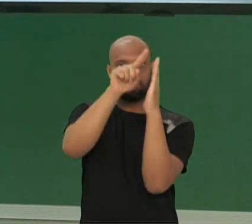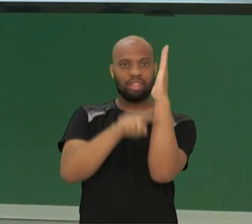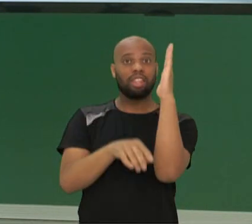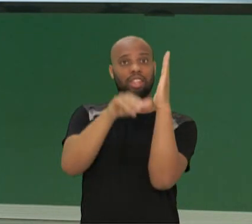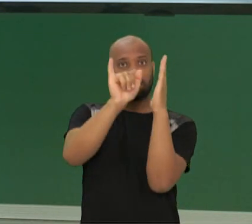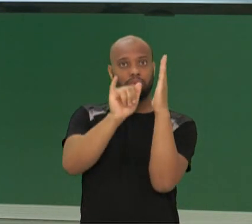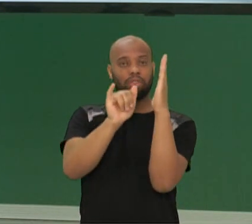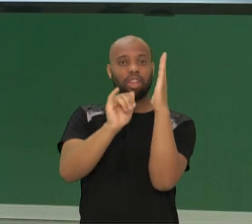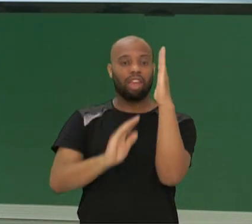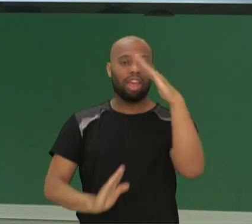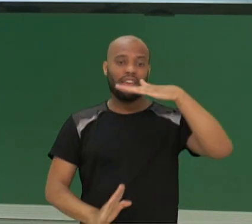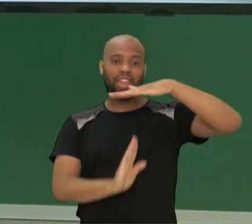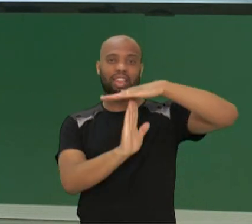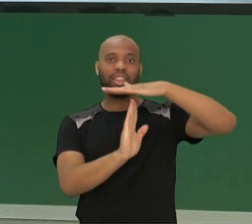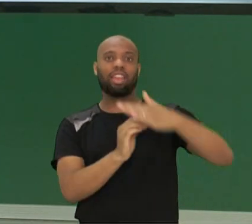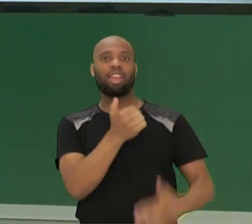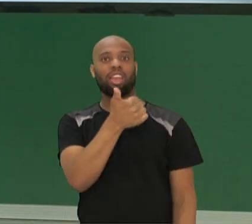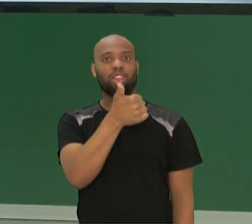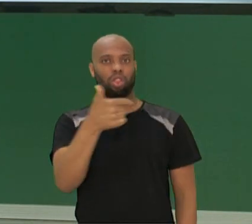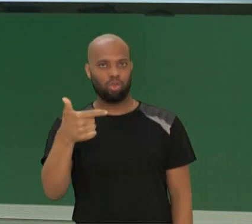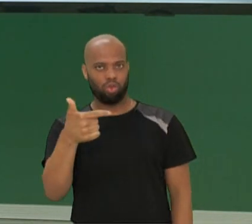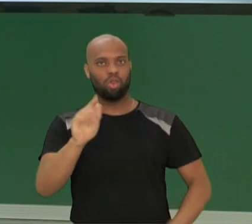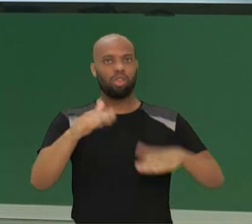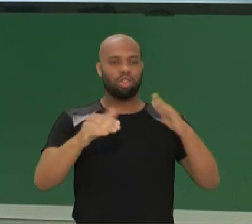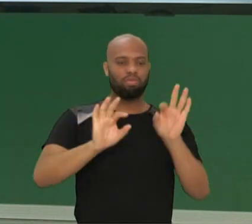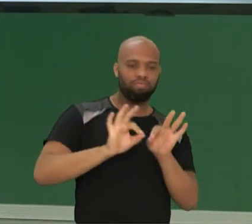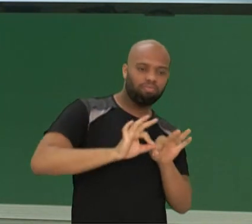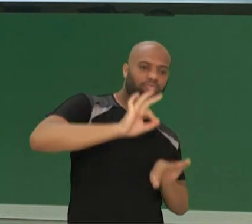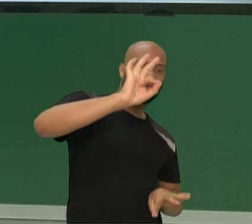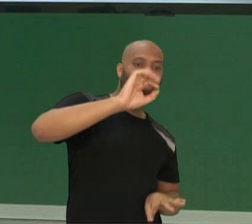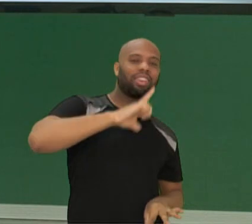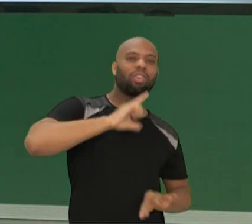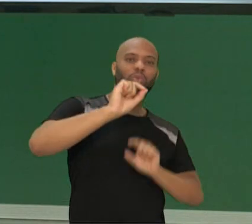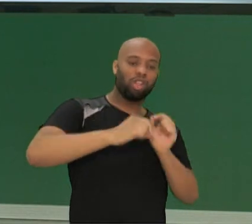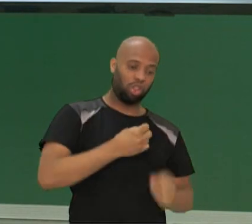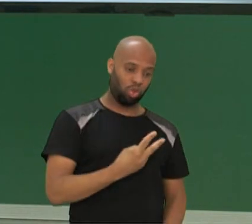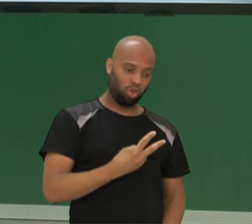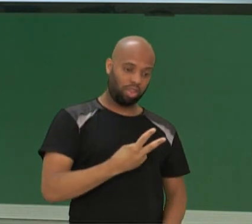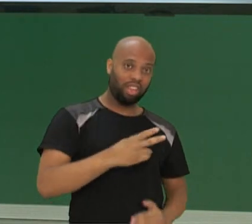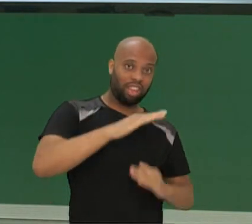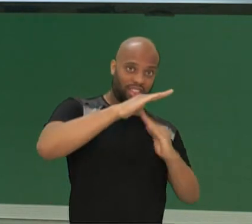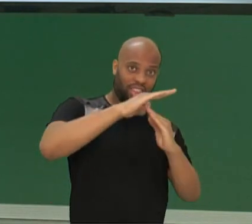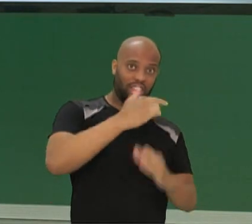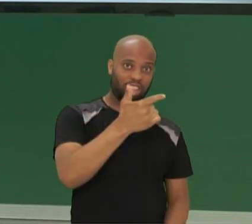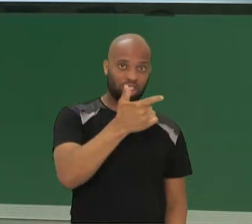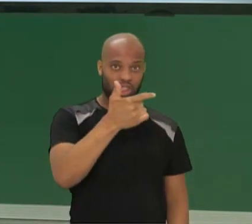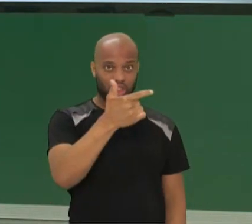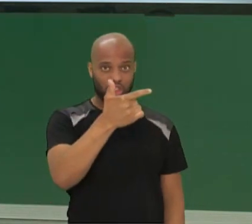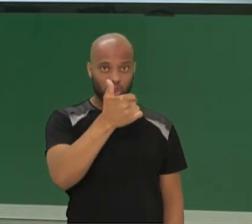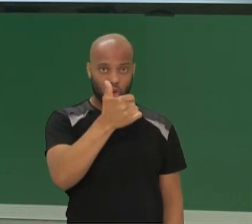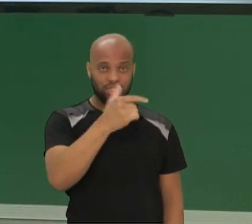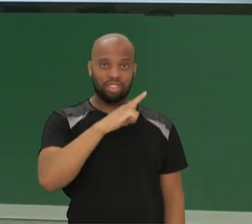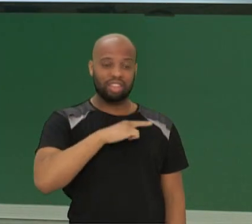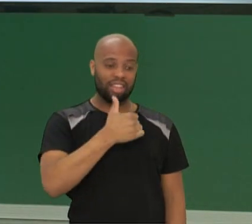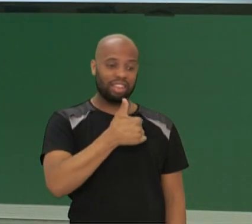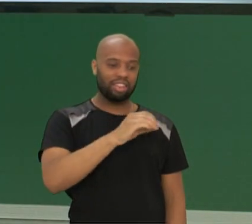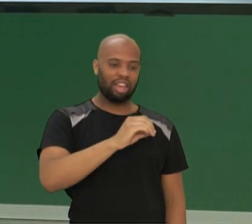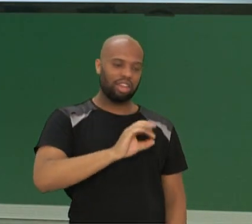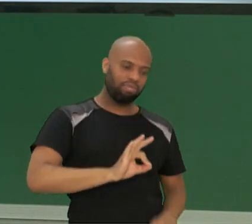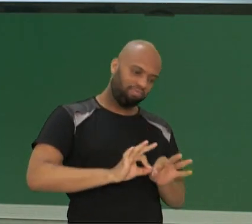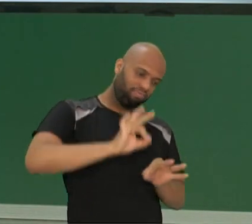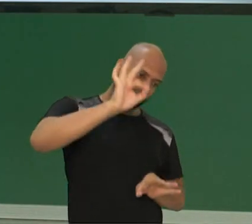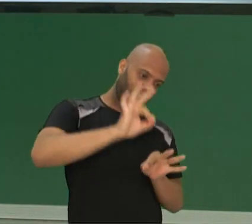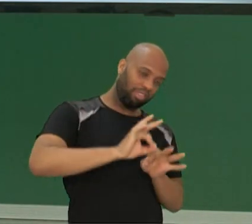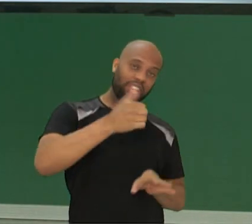o 12. Essa distância vale 10. Do 2 até o 12, eu tenho 10